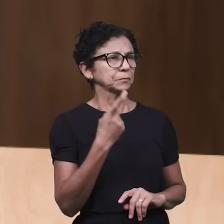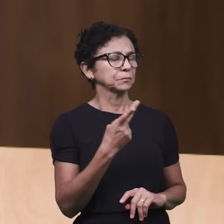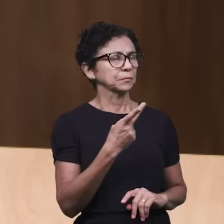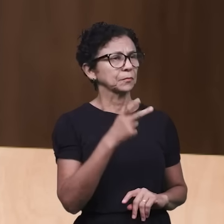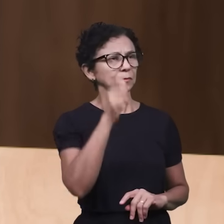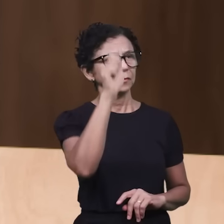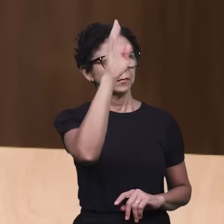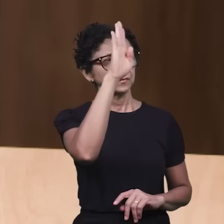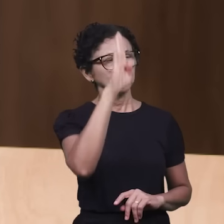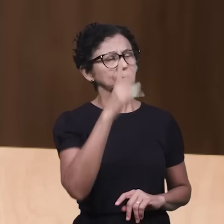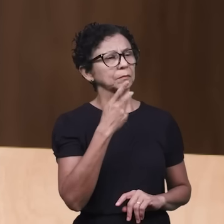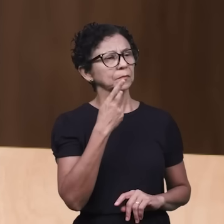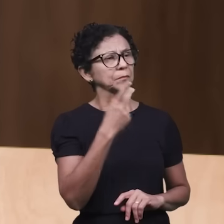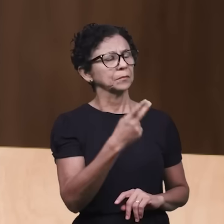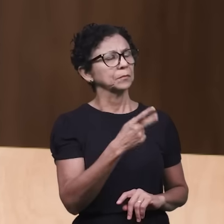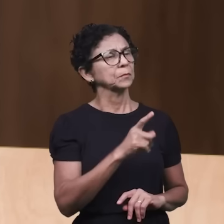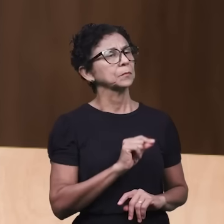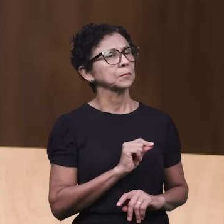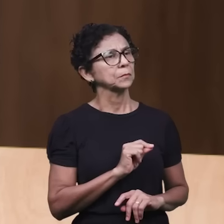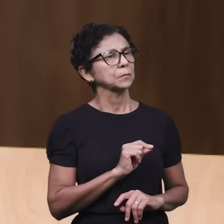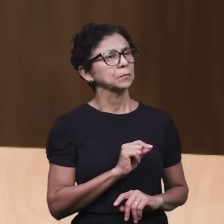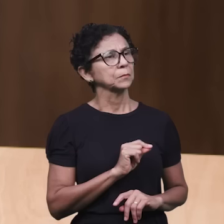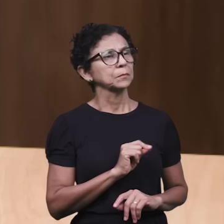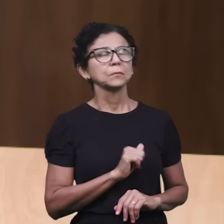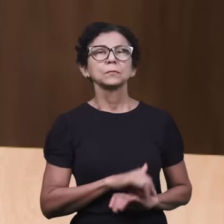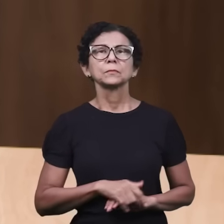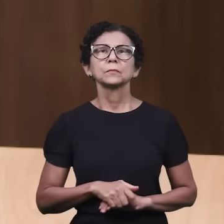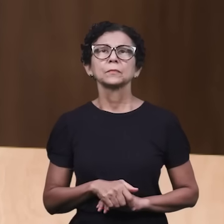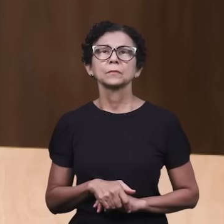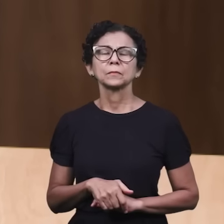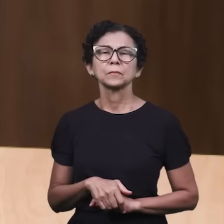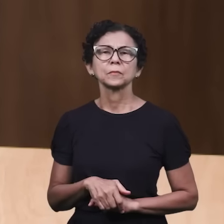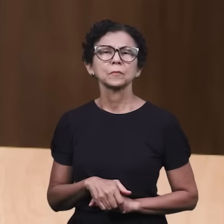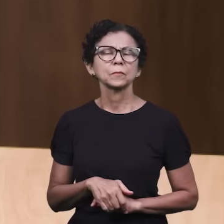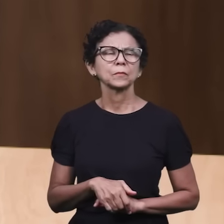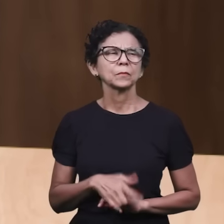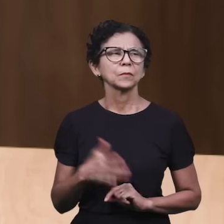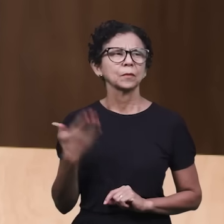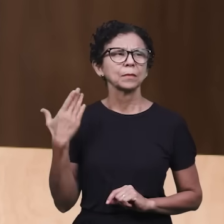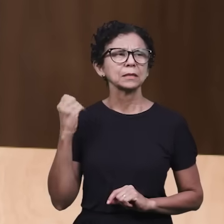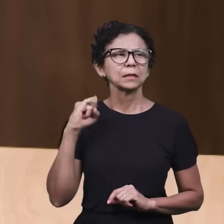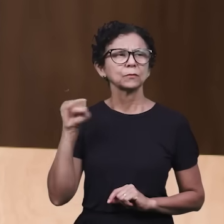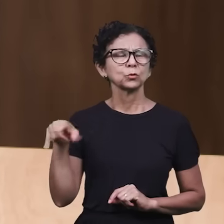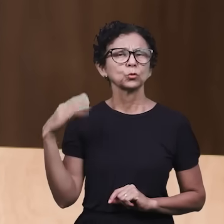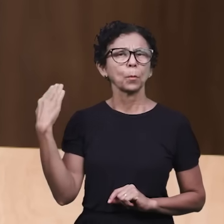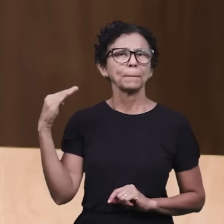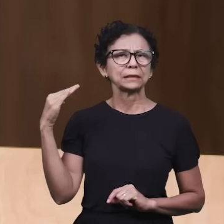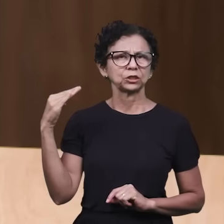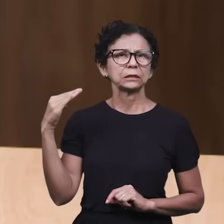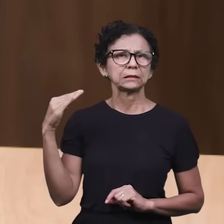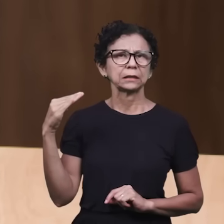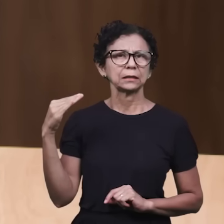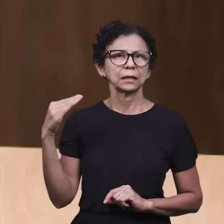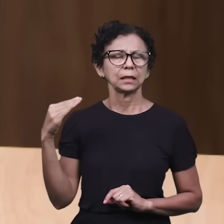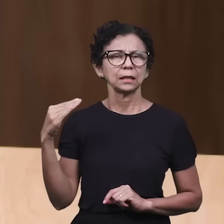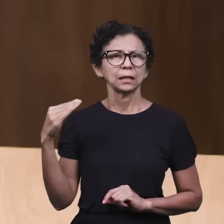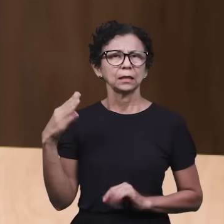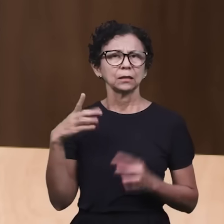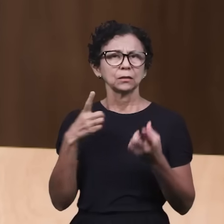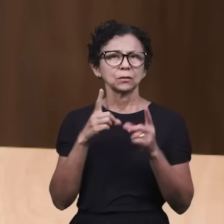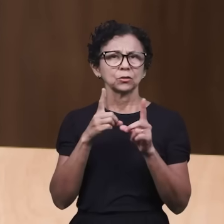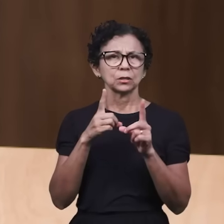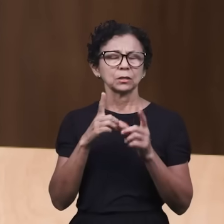ele fala realmente, né, sobre o batismo, quando ele batiza Jesus. Então,